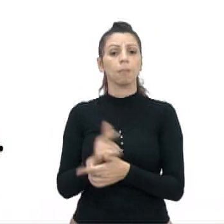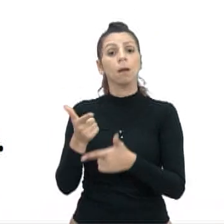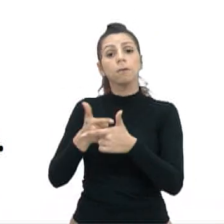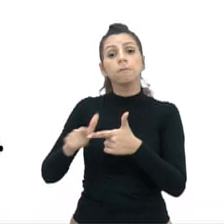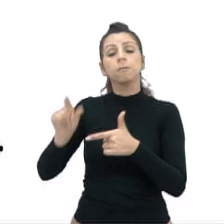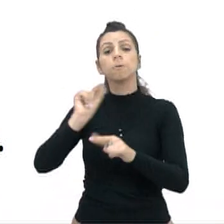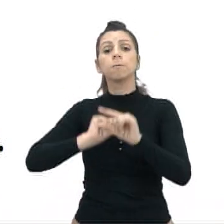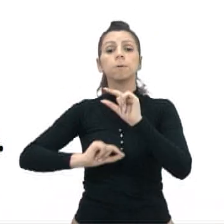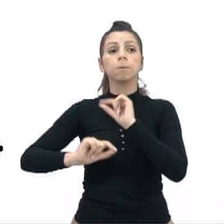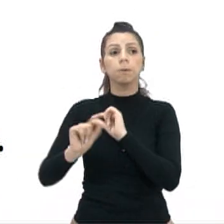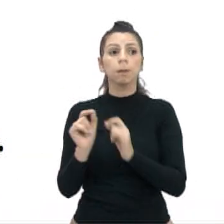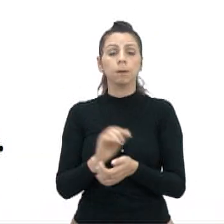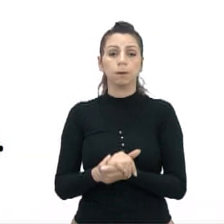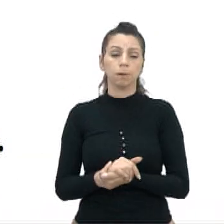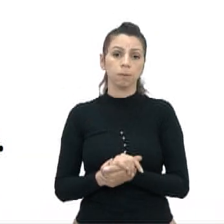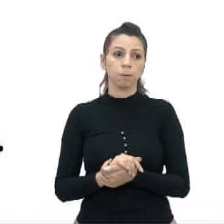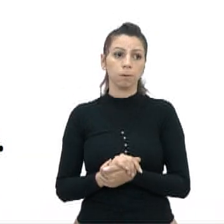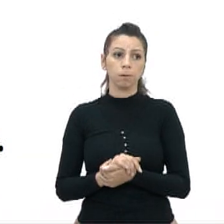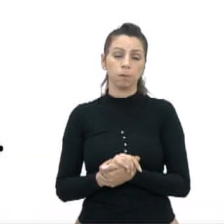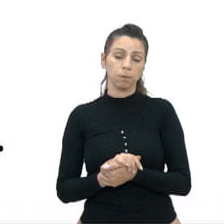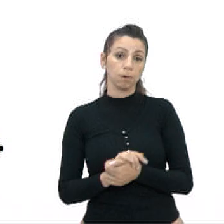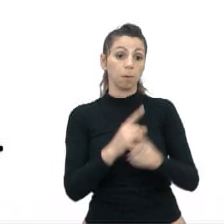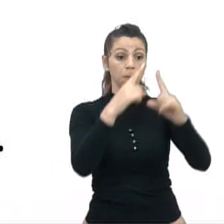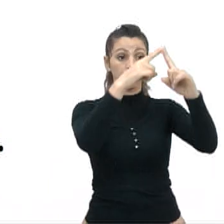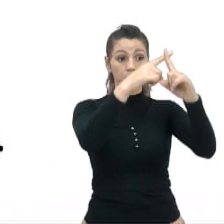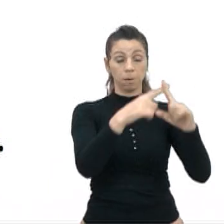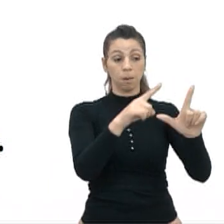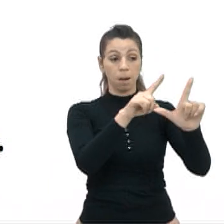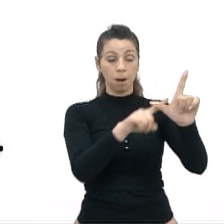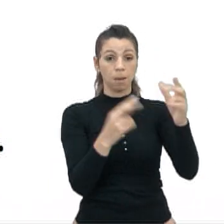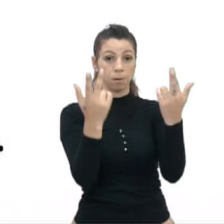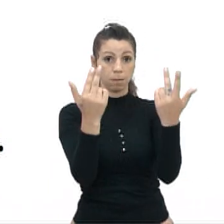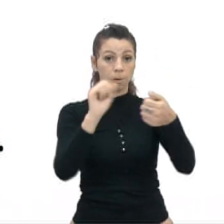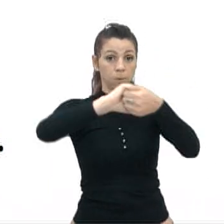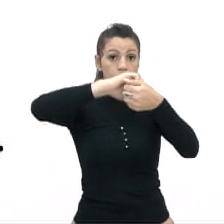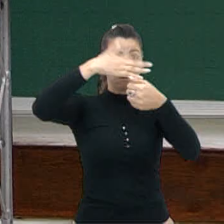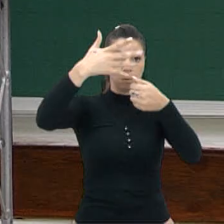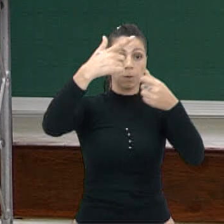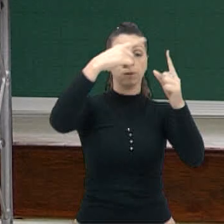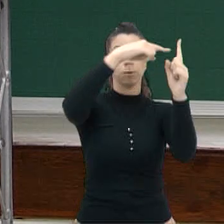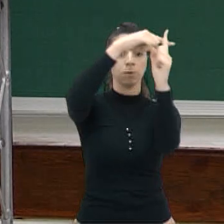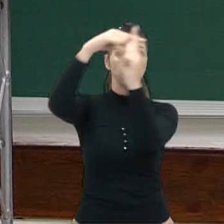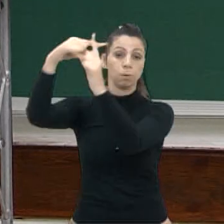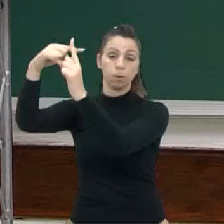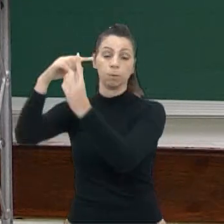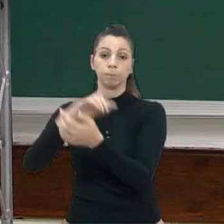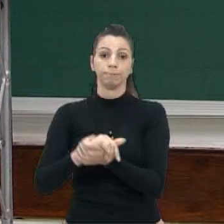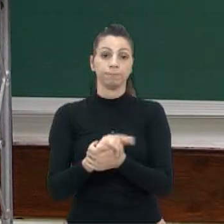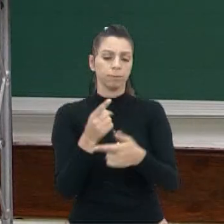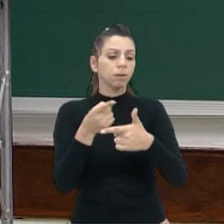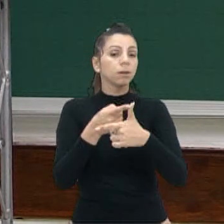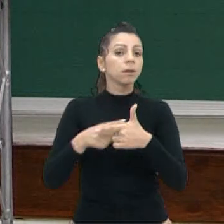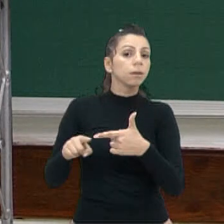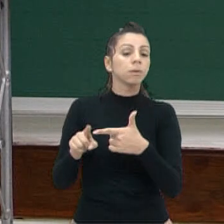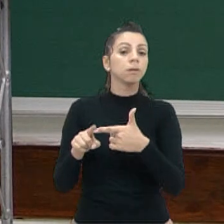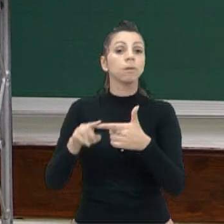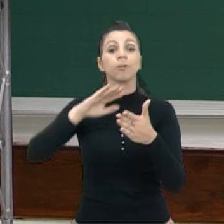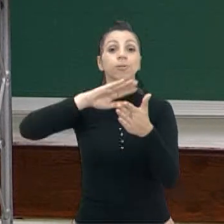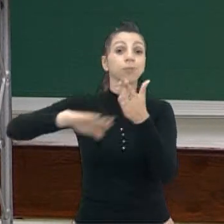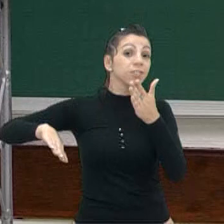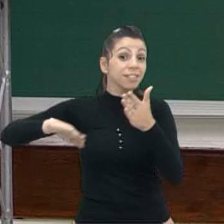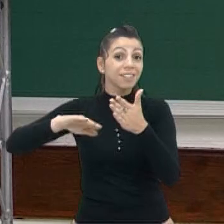seguinte. Como na multiplicação as letras iguais você somou os expoentes, na divisão você vai